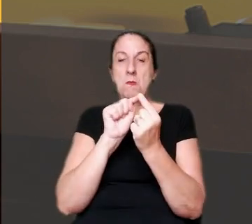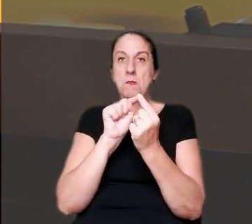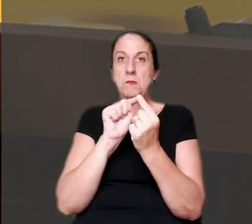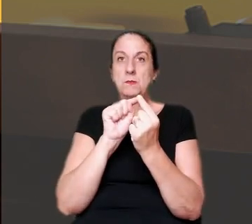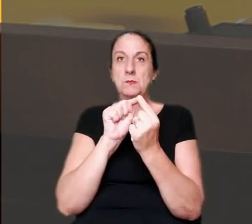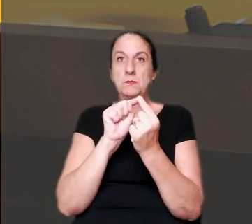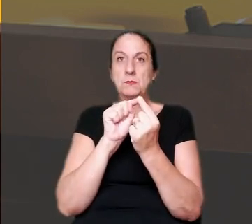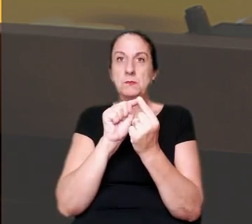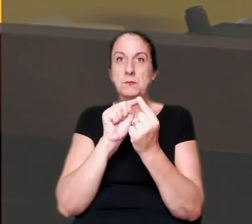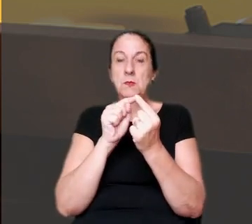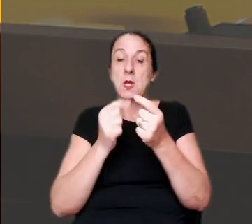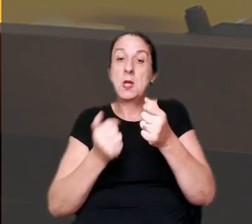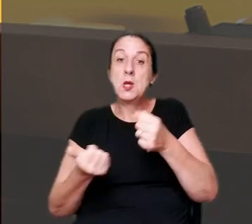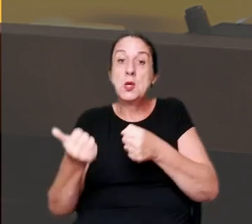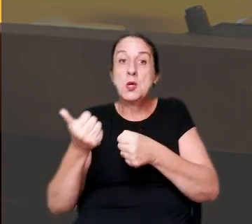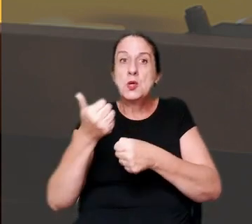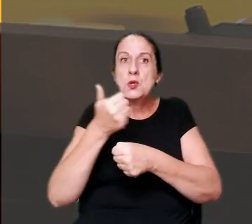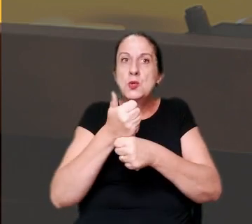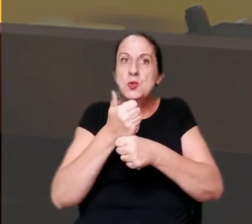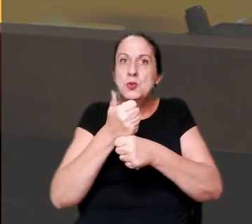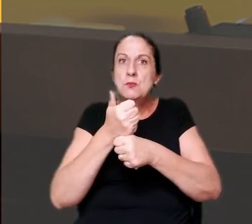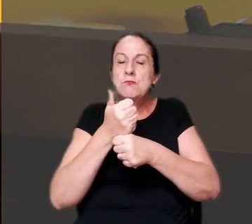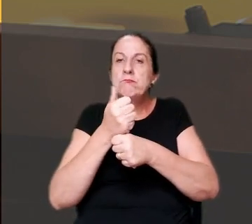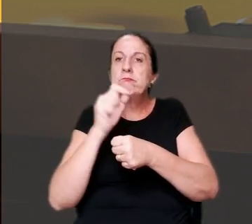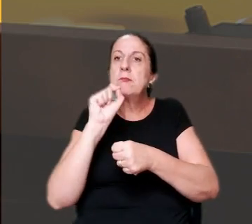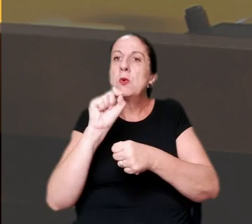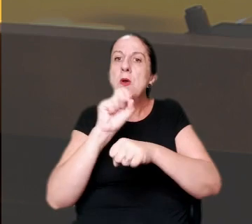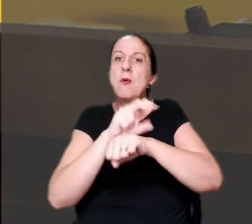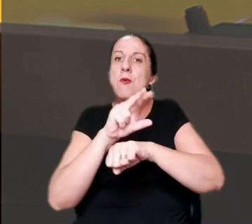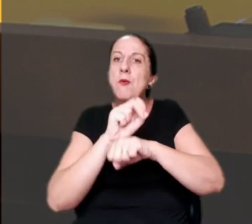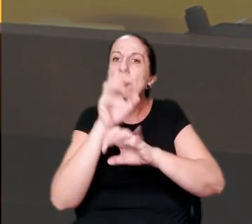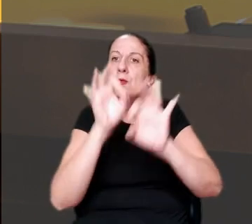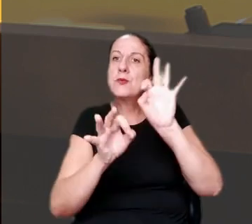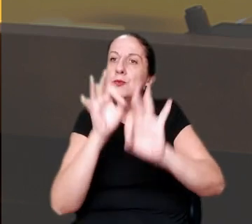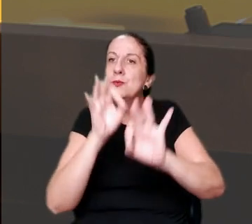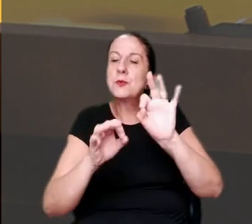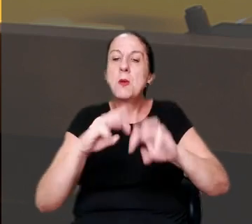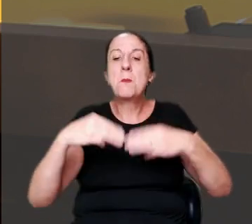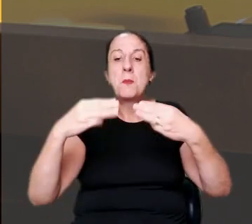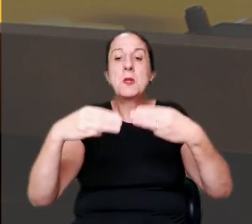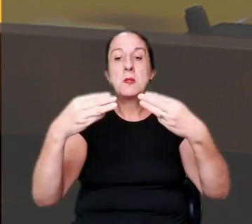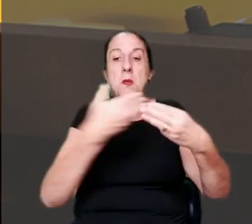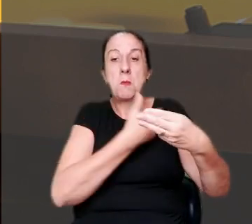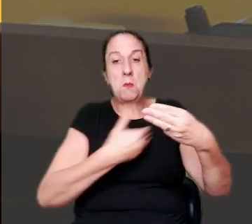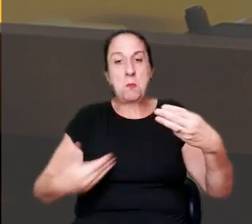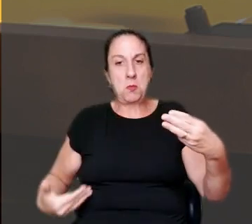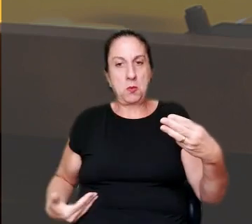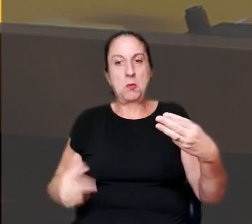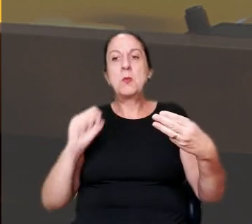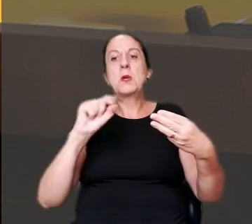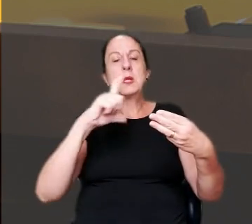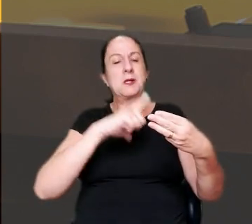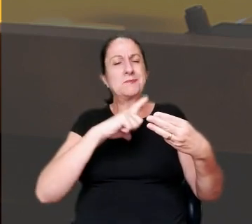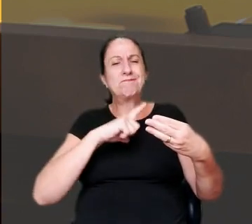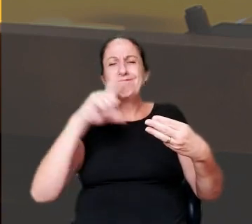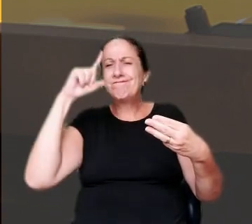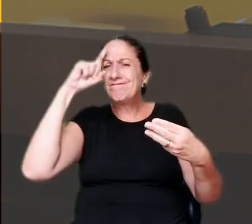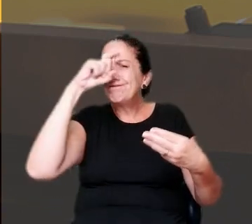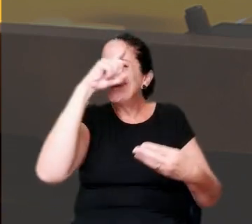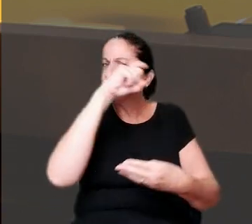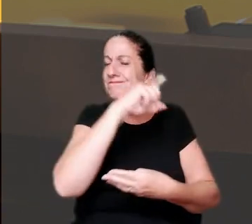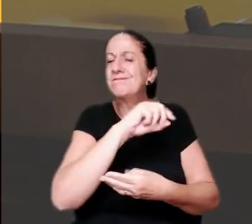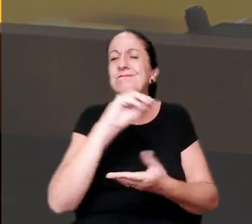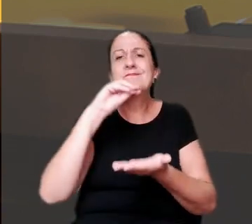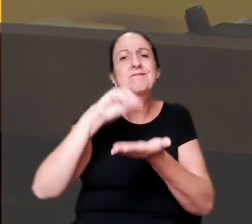por objetivo suprir os cargos do Judiciário e do Ministério Público que estavam, numa